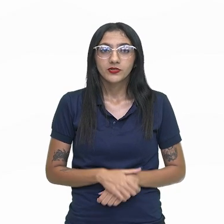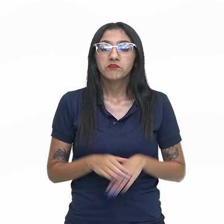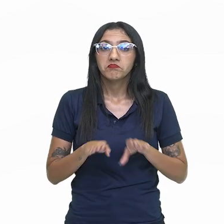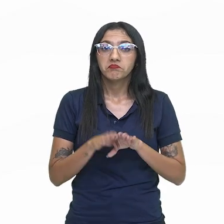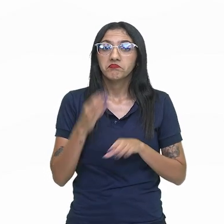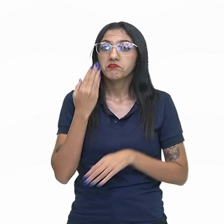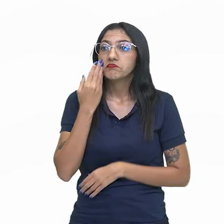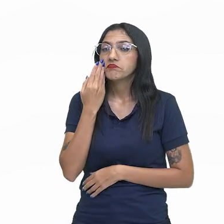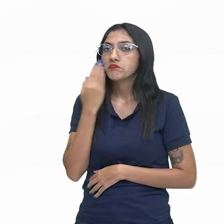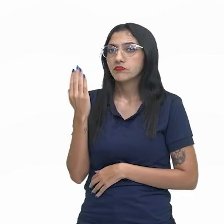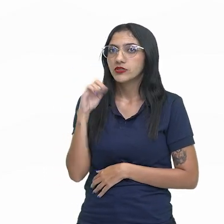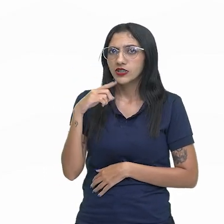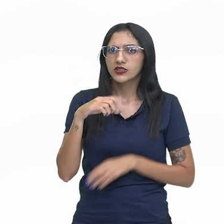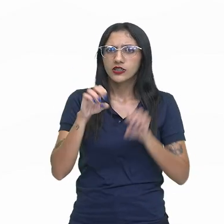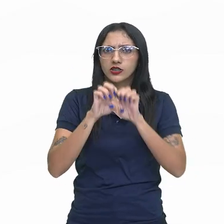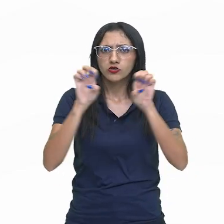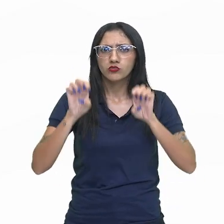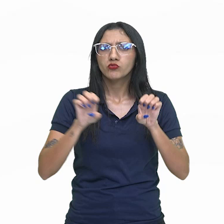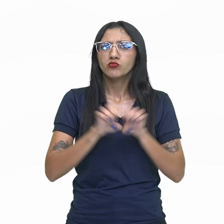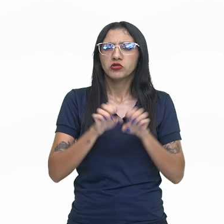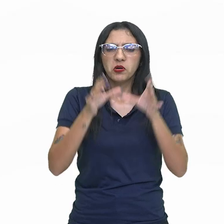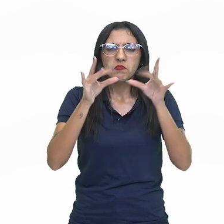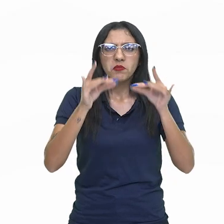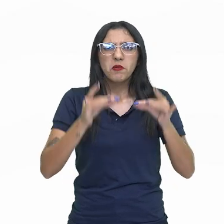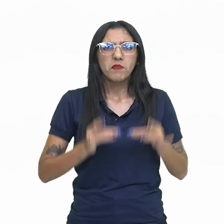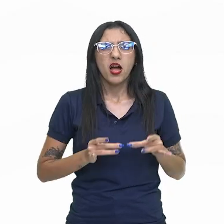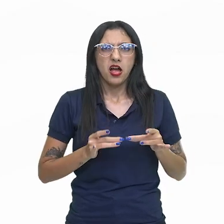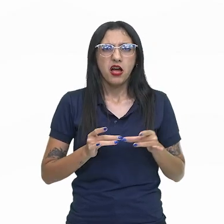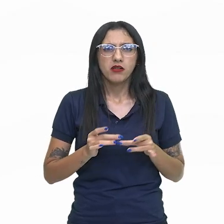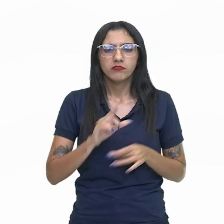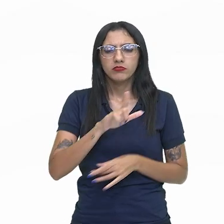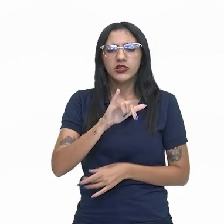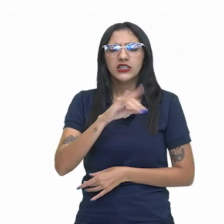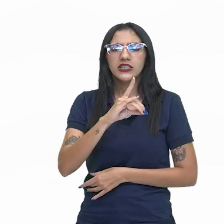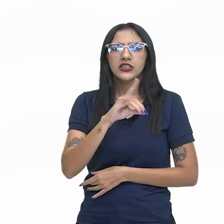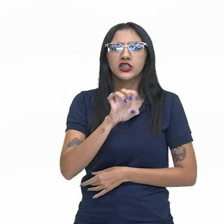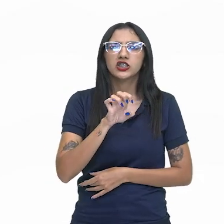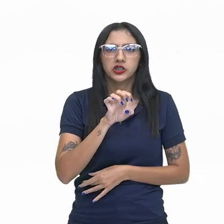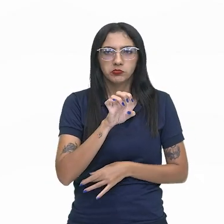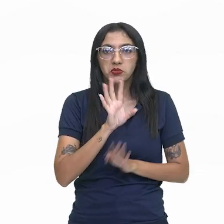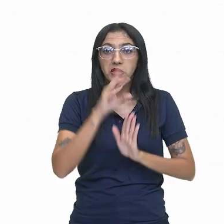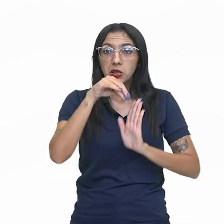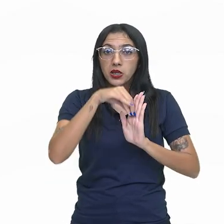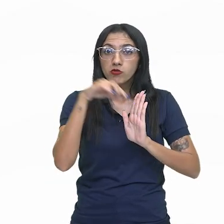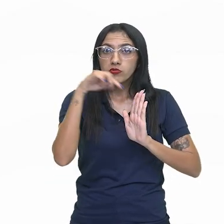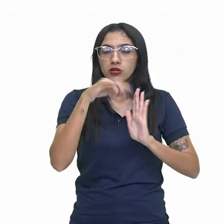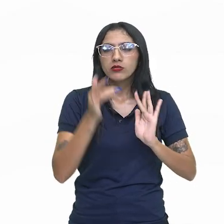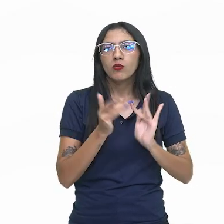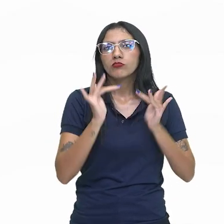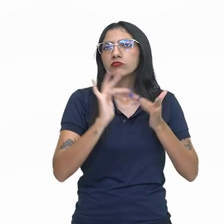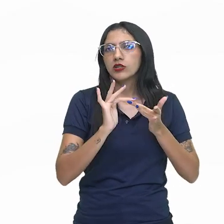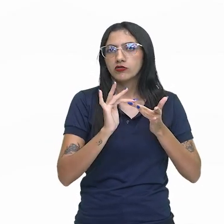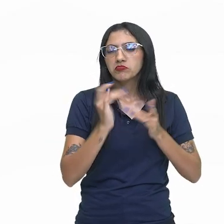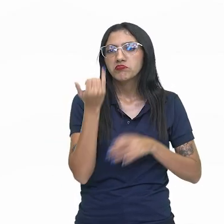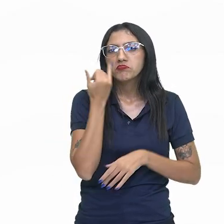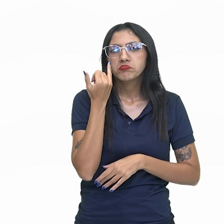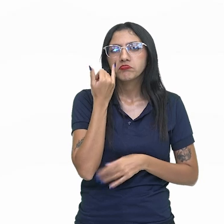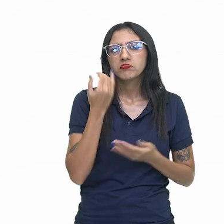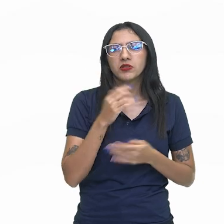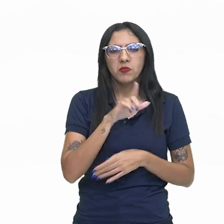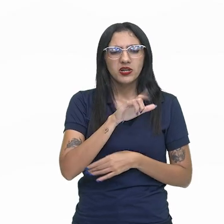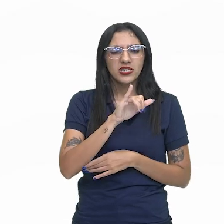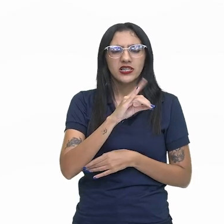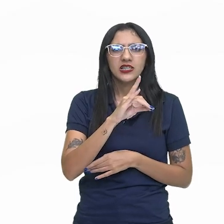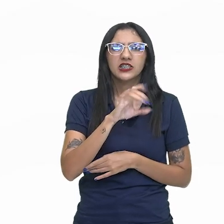lead. A gente vai ver como que se estrutura o lead dentro da notícia. Lead é a